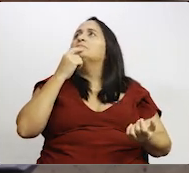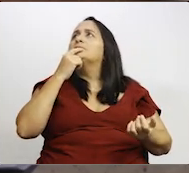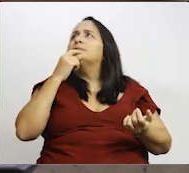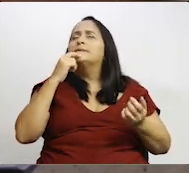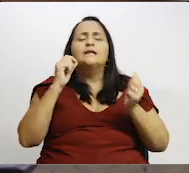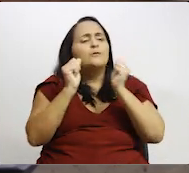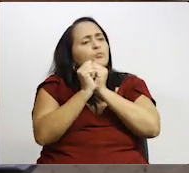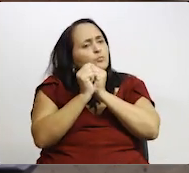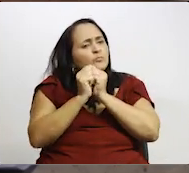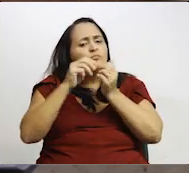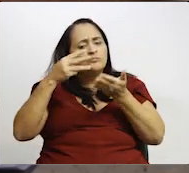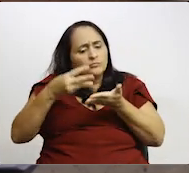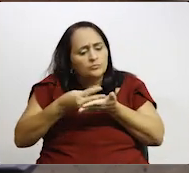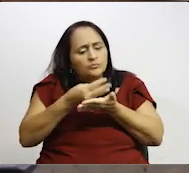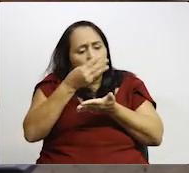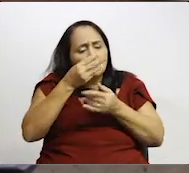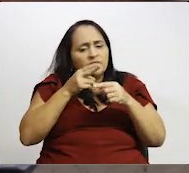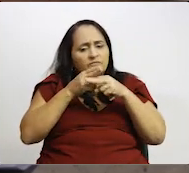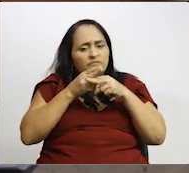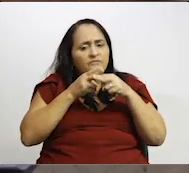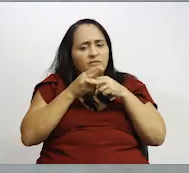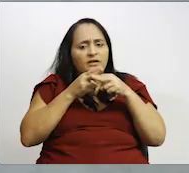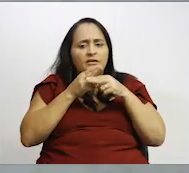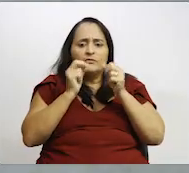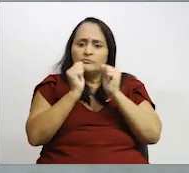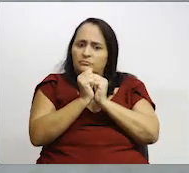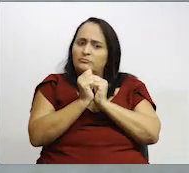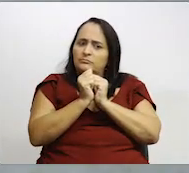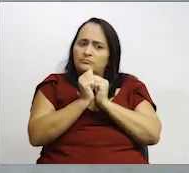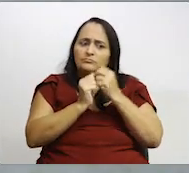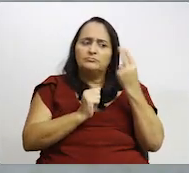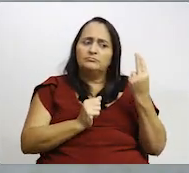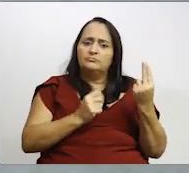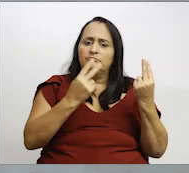Talher é um conjunto de talher para cada.